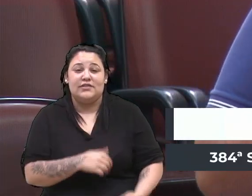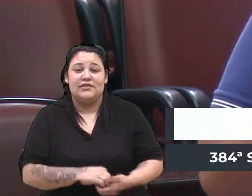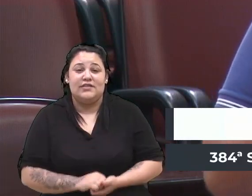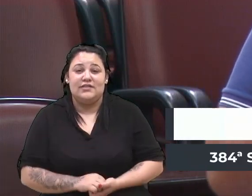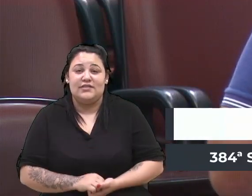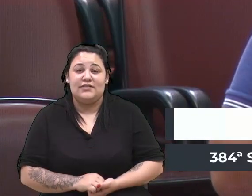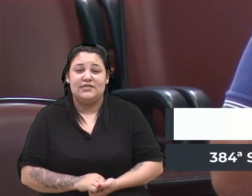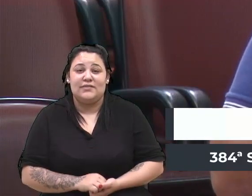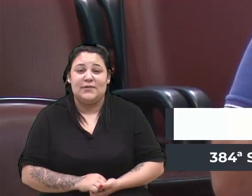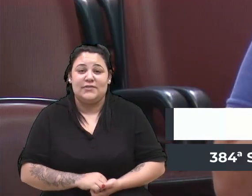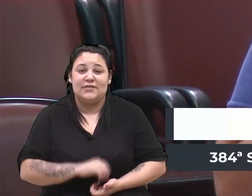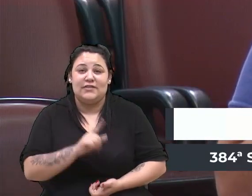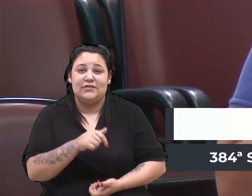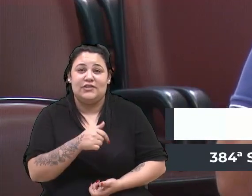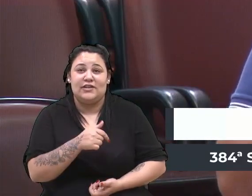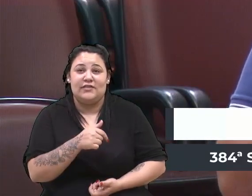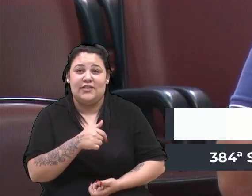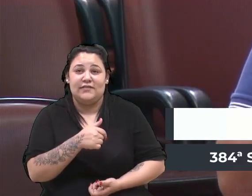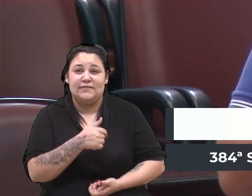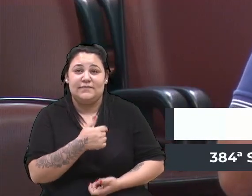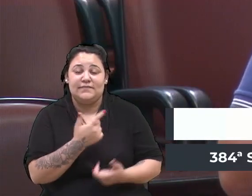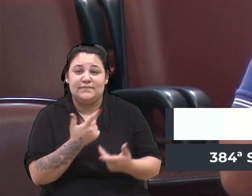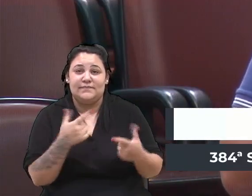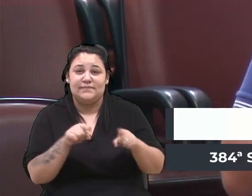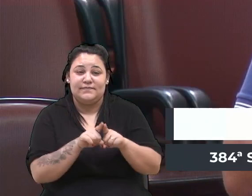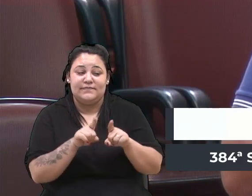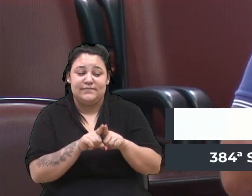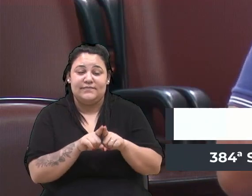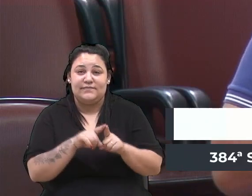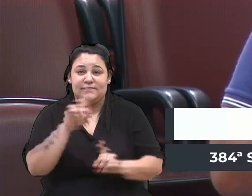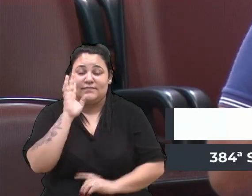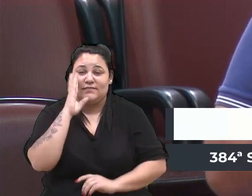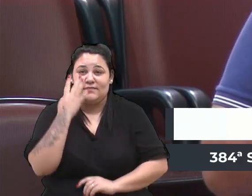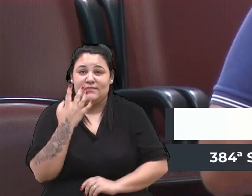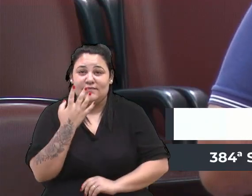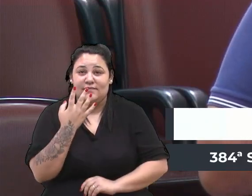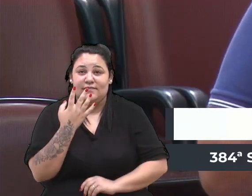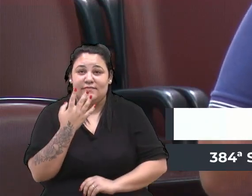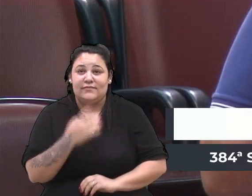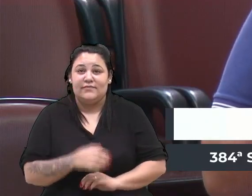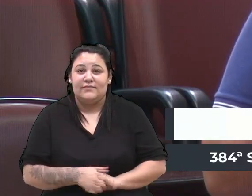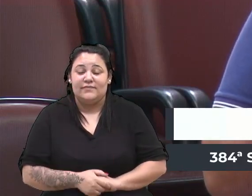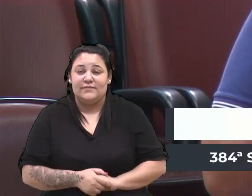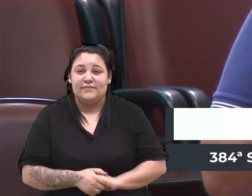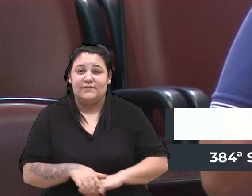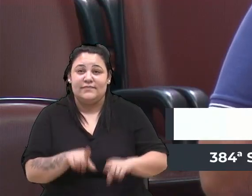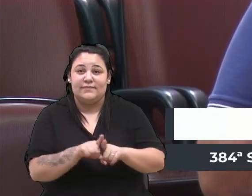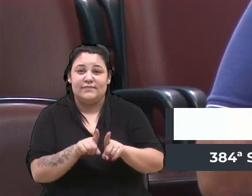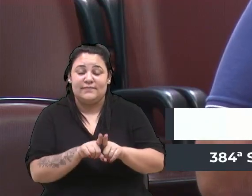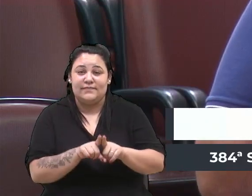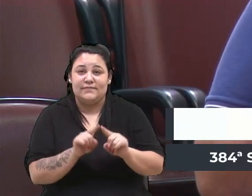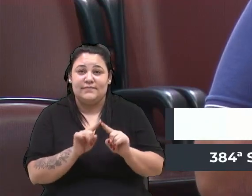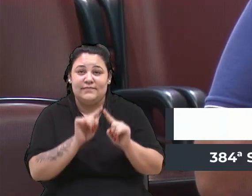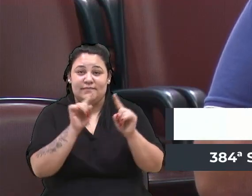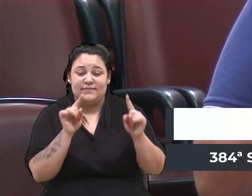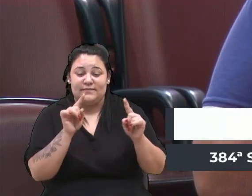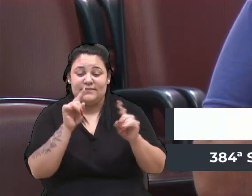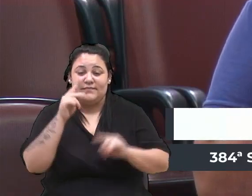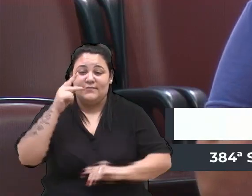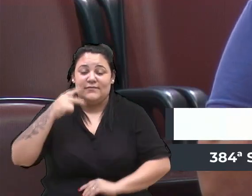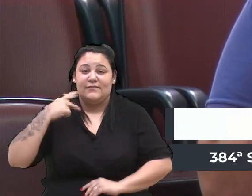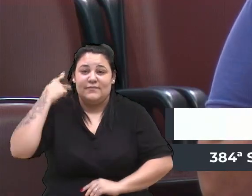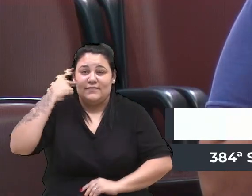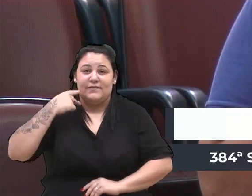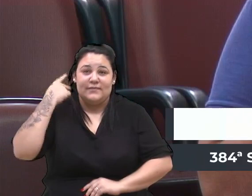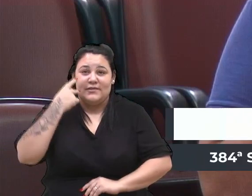E como o senhor falou, sem nenhum encaminhamento, nenhuma solução. Mas, vereador Cadore, eu falei isso porque o prefeito participou do